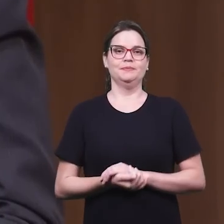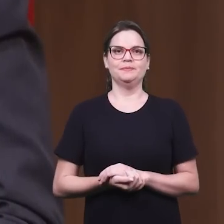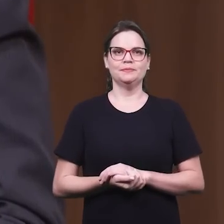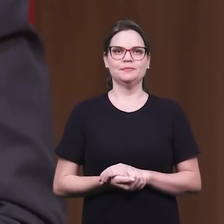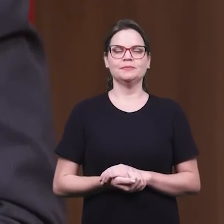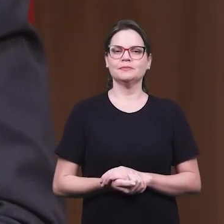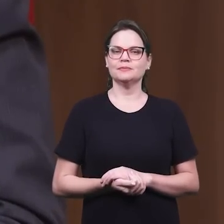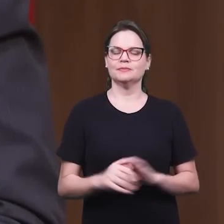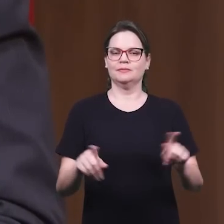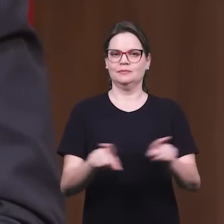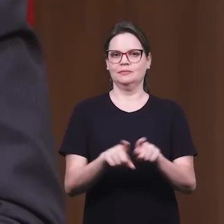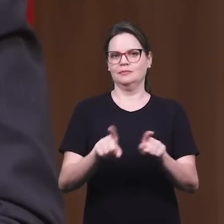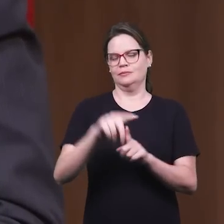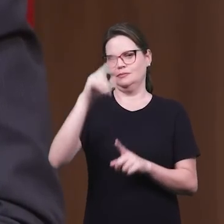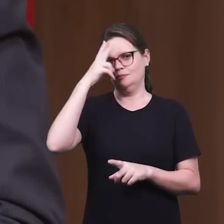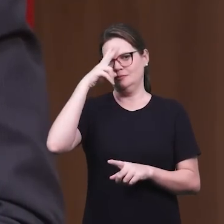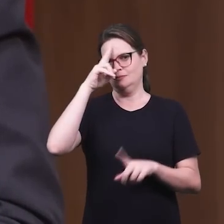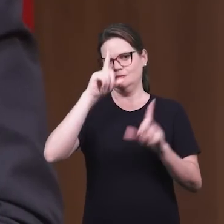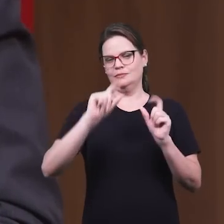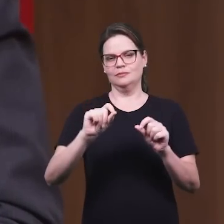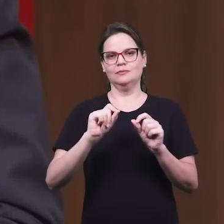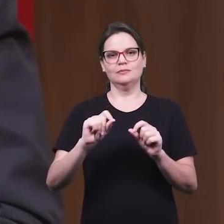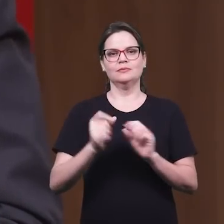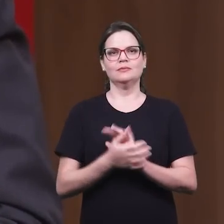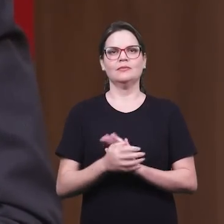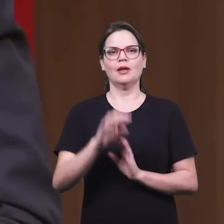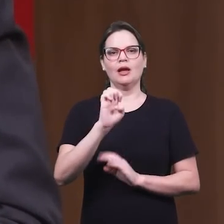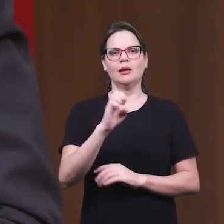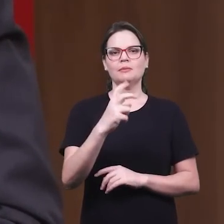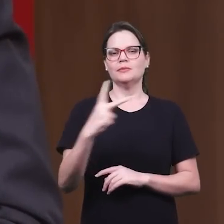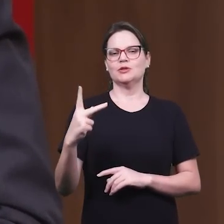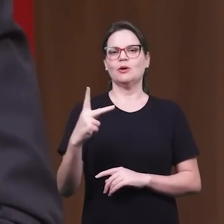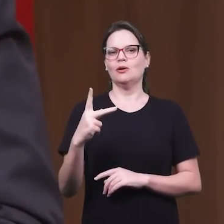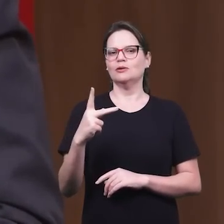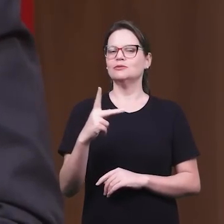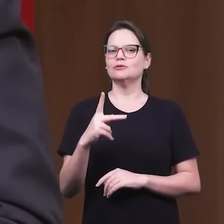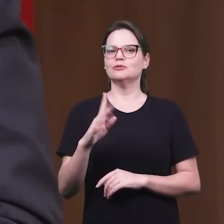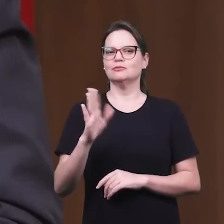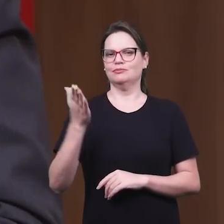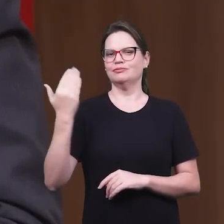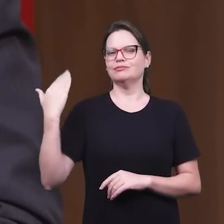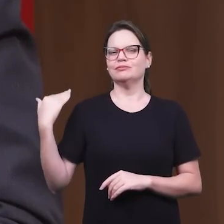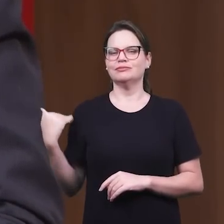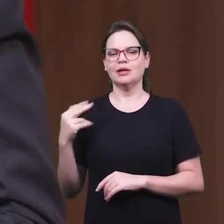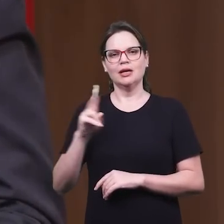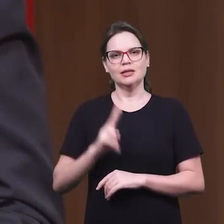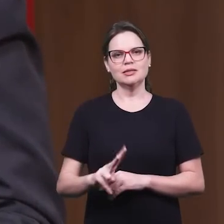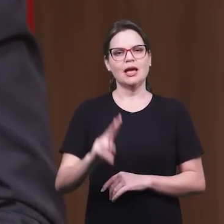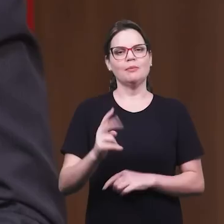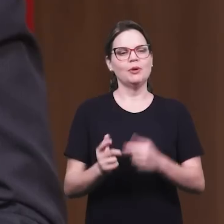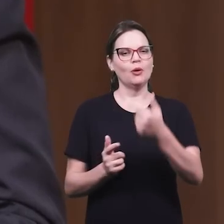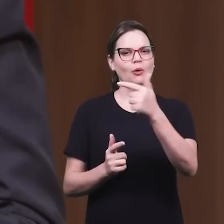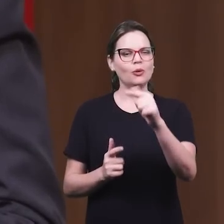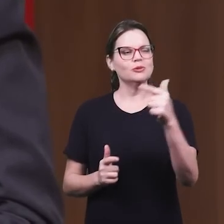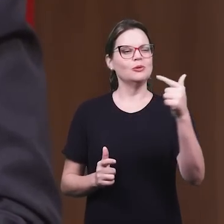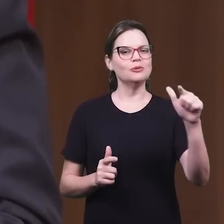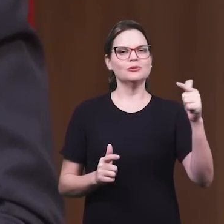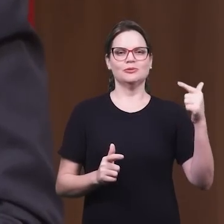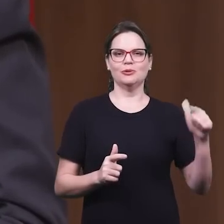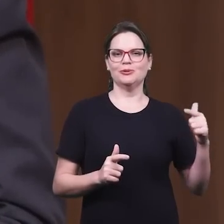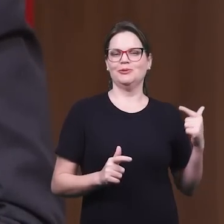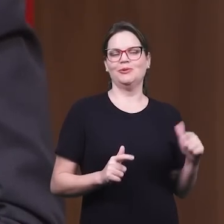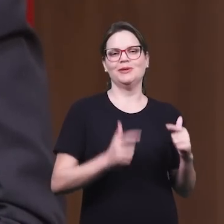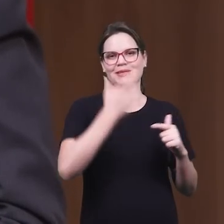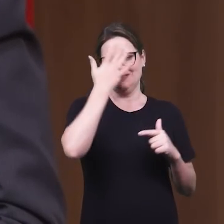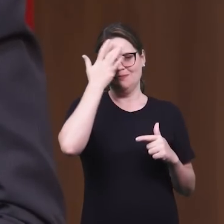que também nos nossos episódios temos tido a oportunidade da participação de outros membros do